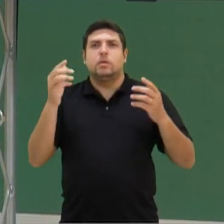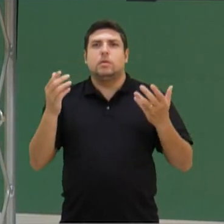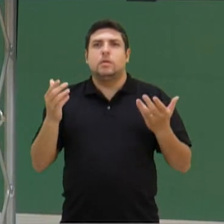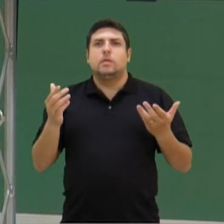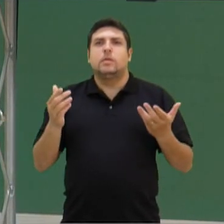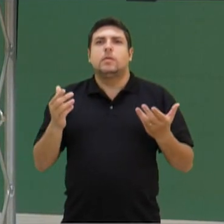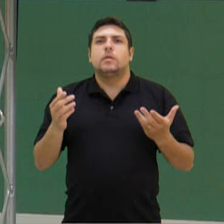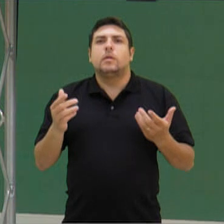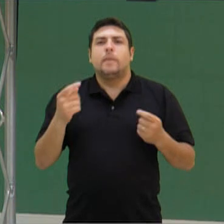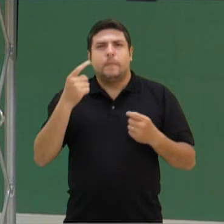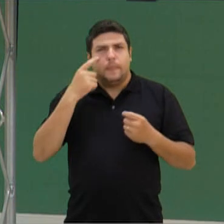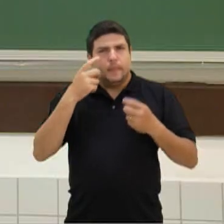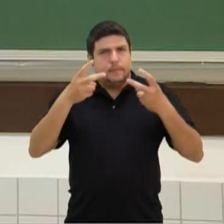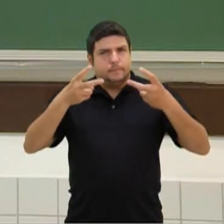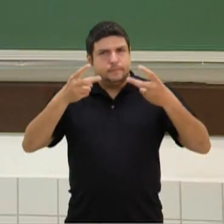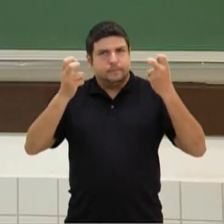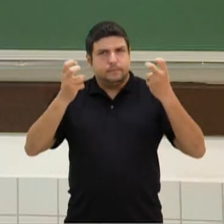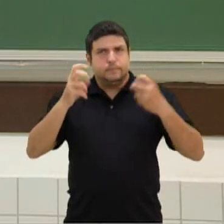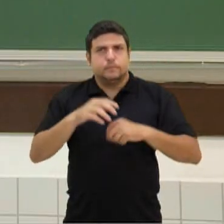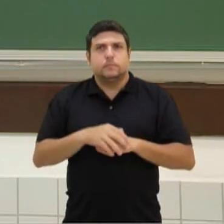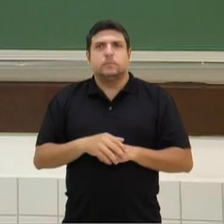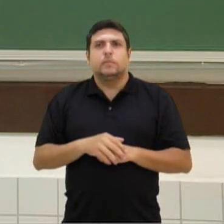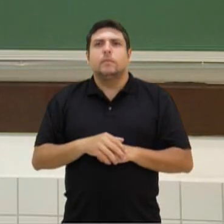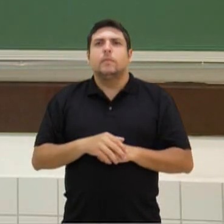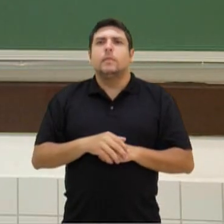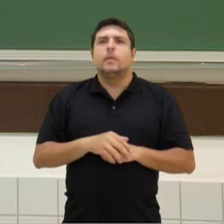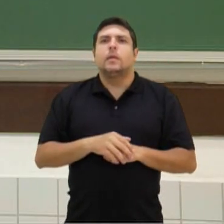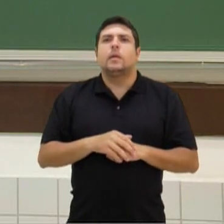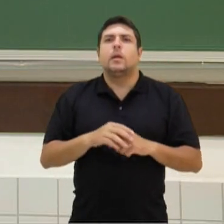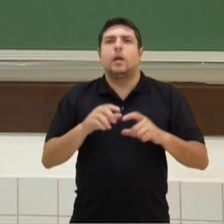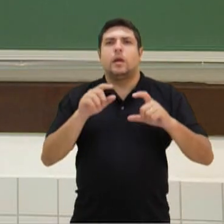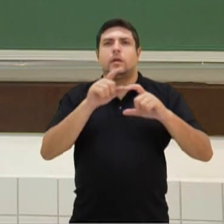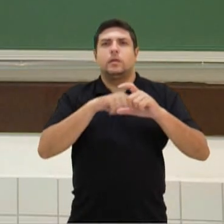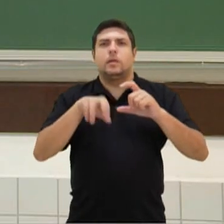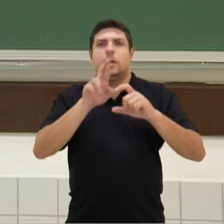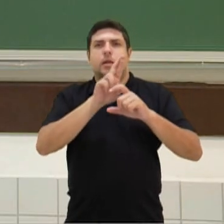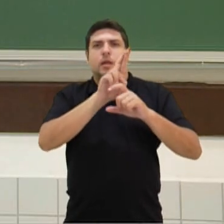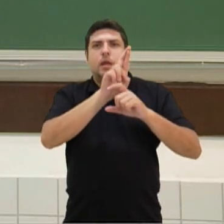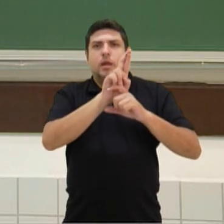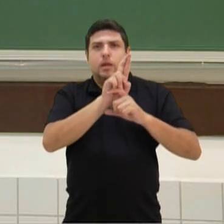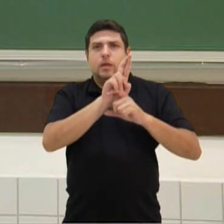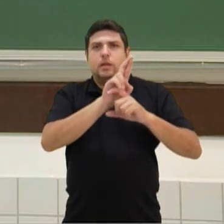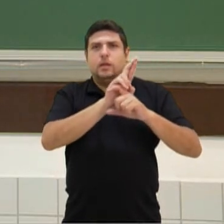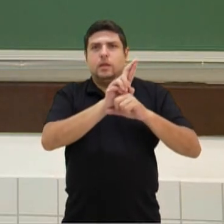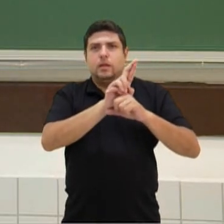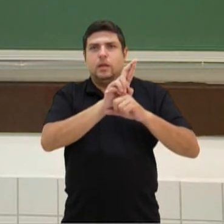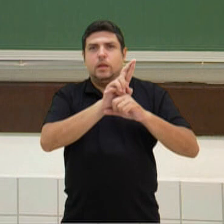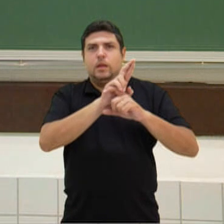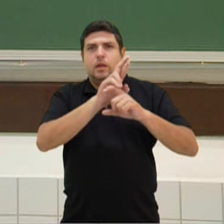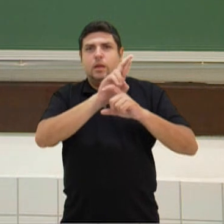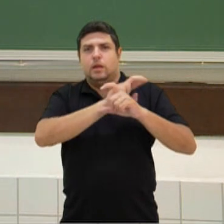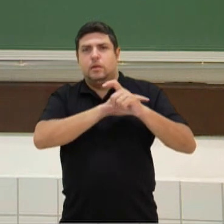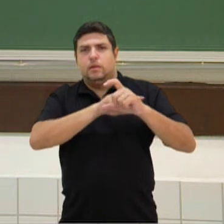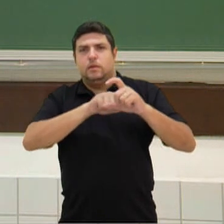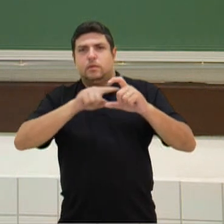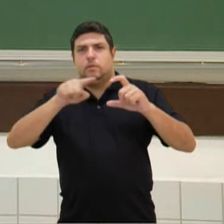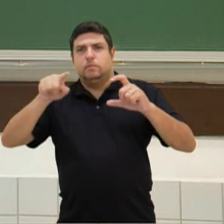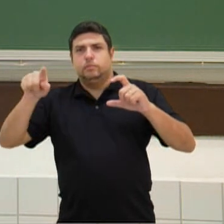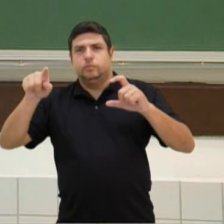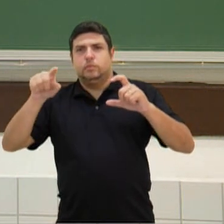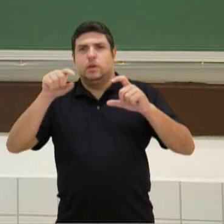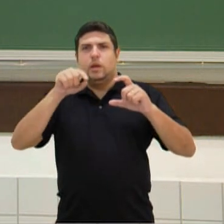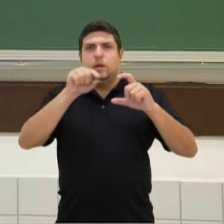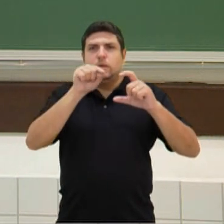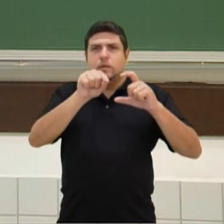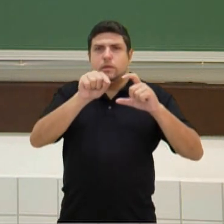olha, a distância, percebam, entre a reta R e o centro C, ó, reta R e centro C,